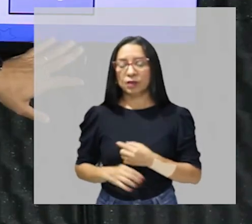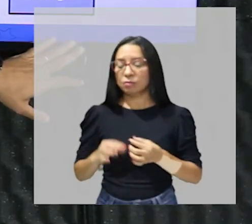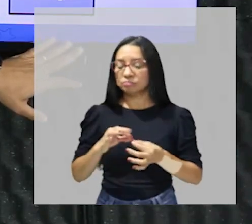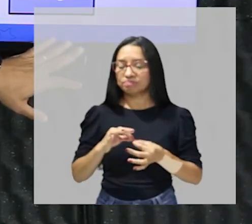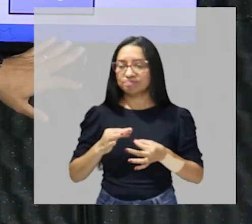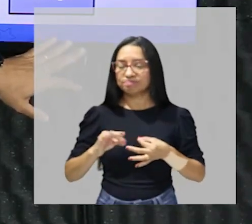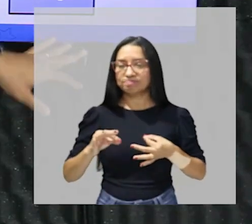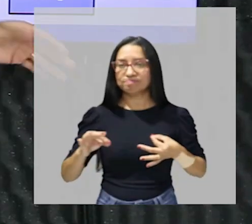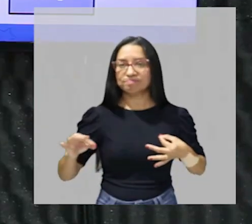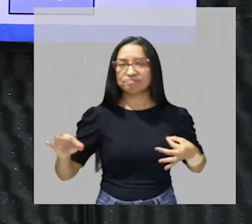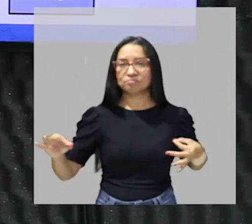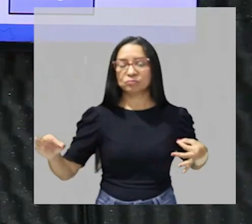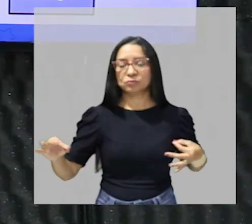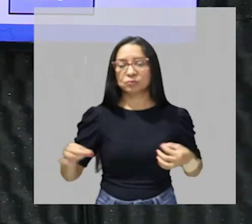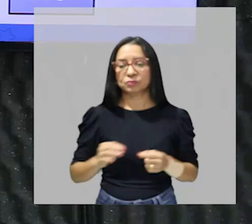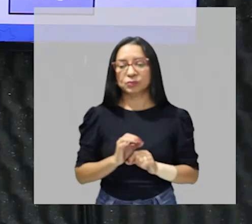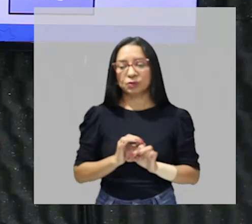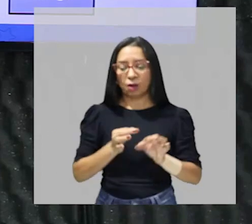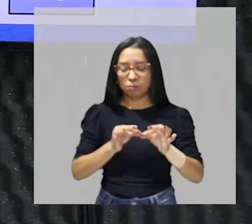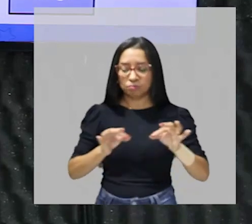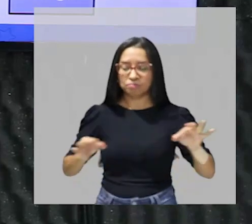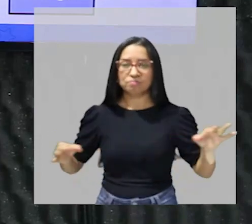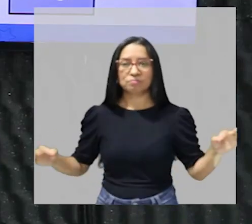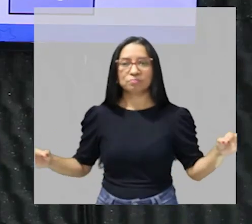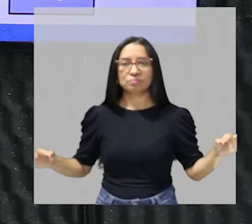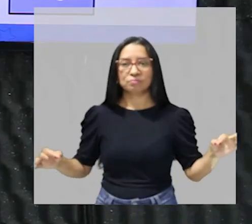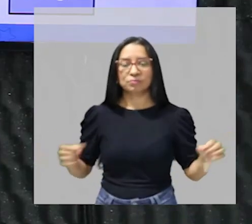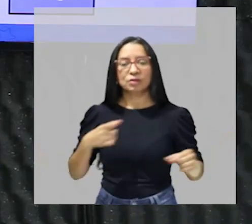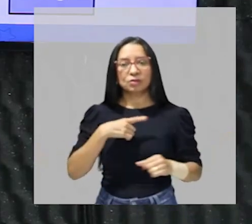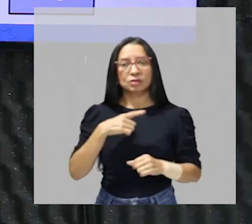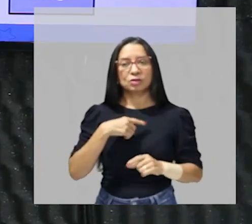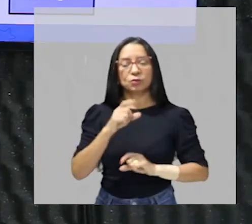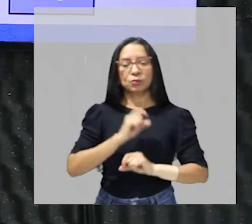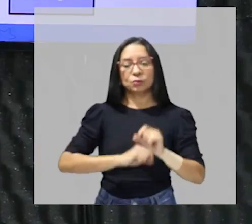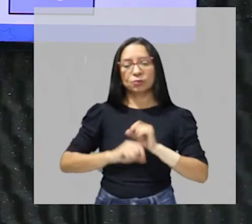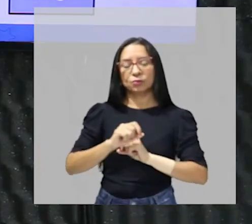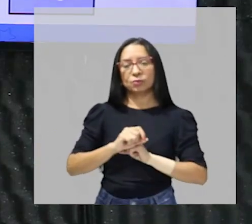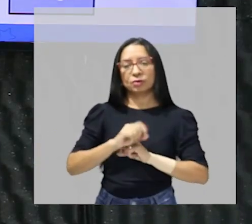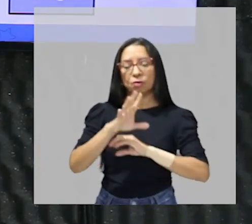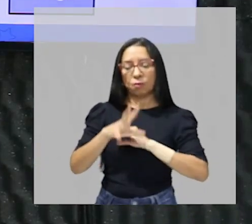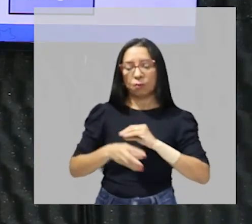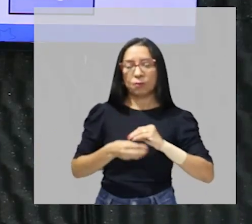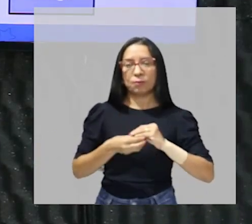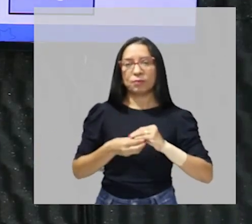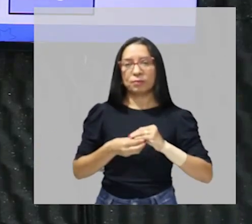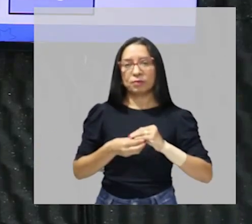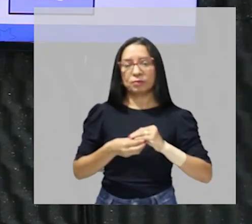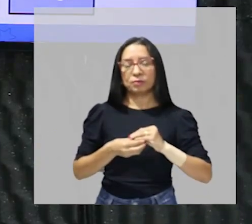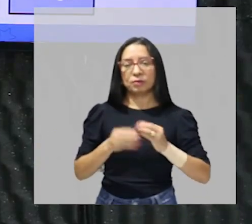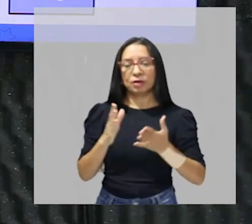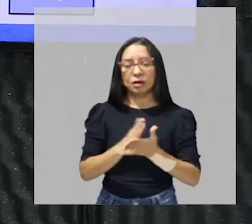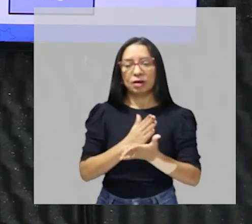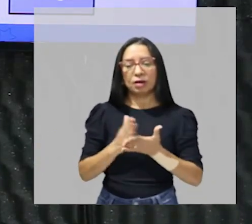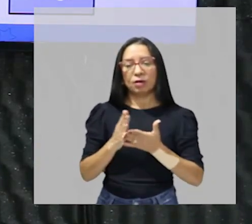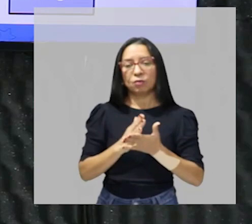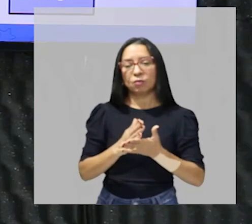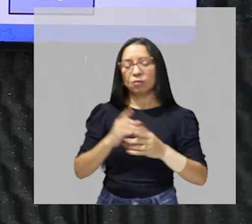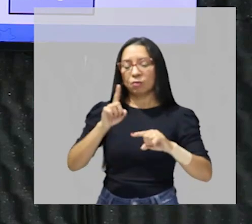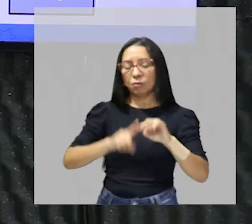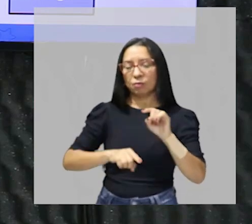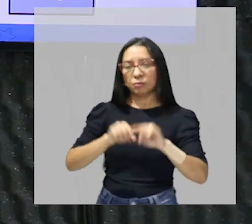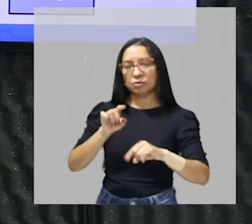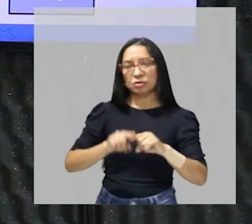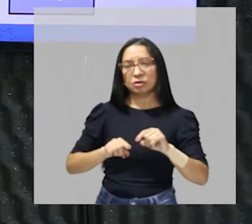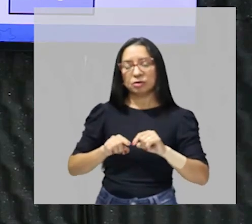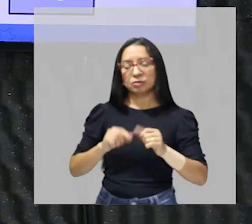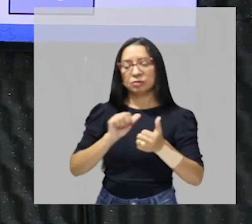distância, uma distância maior. Aqui já existe um implemento, já existe algum equipamento que o